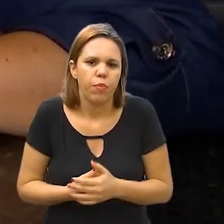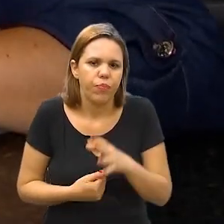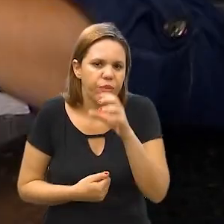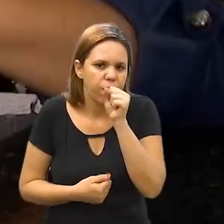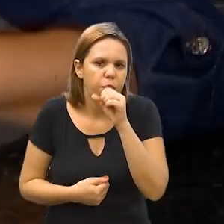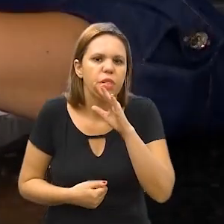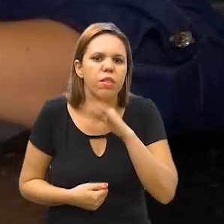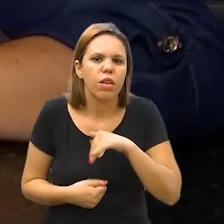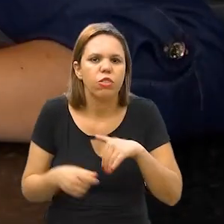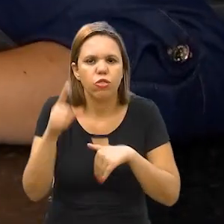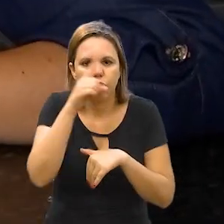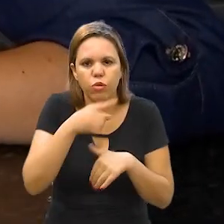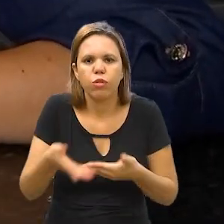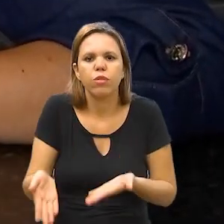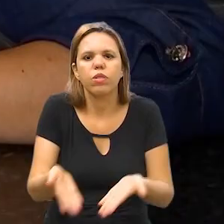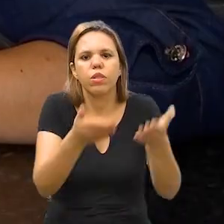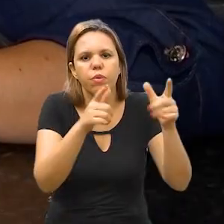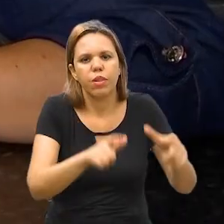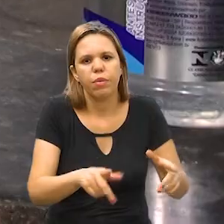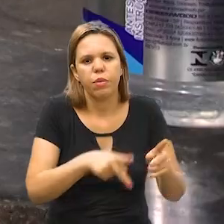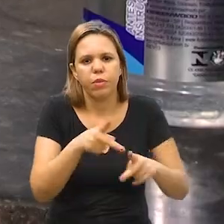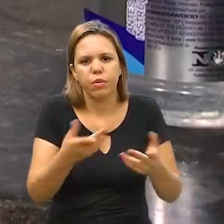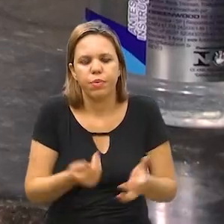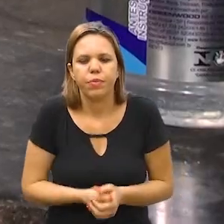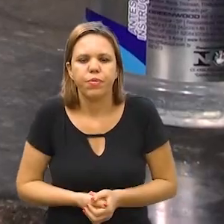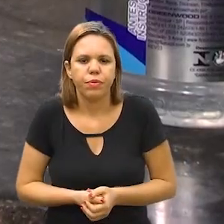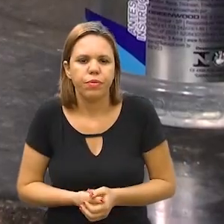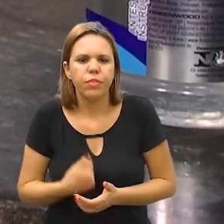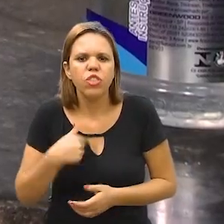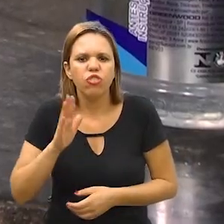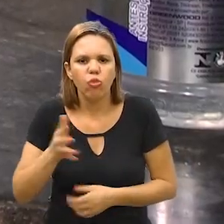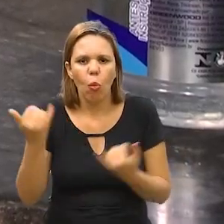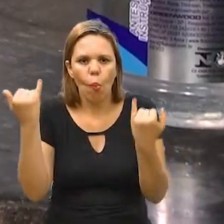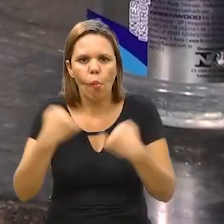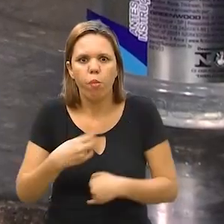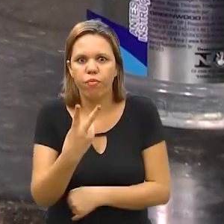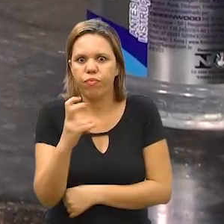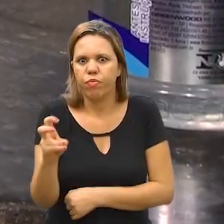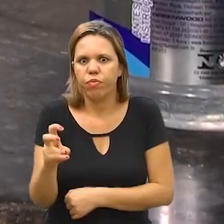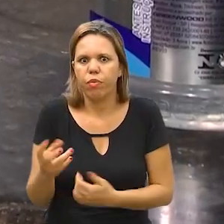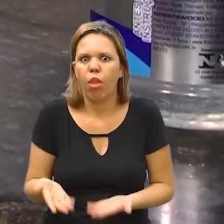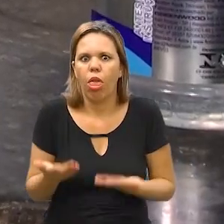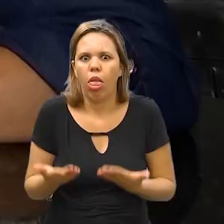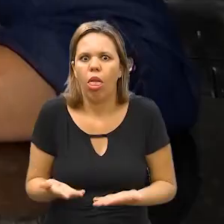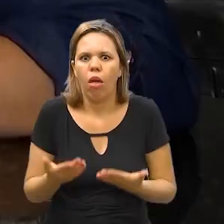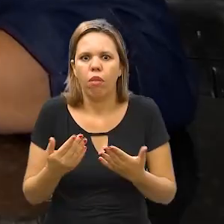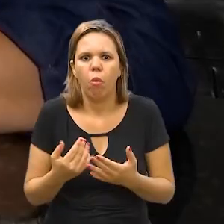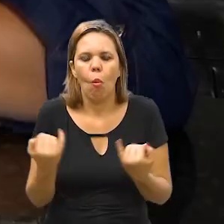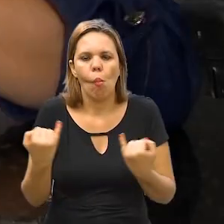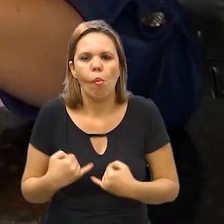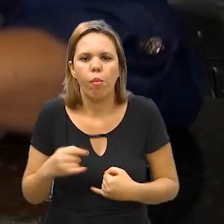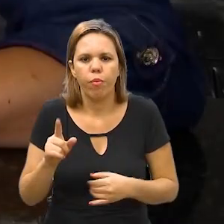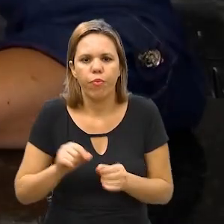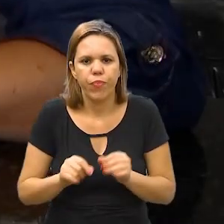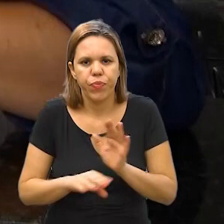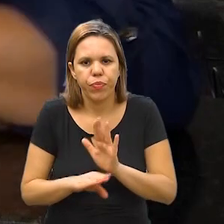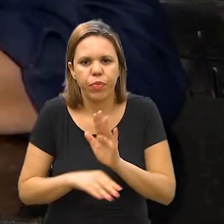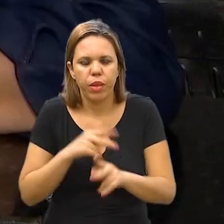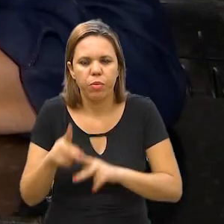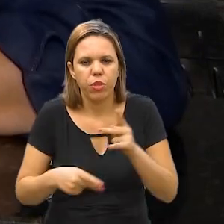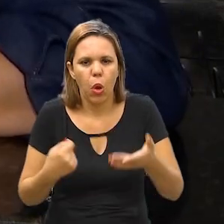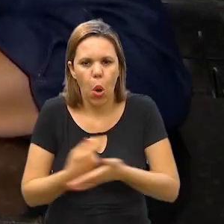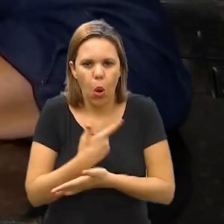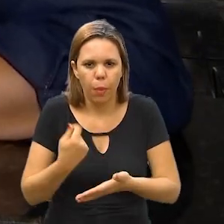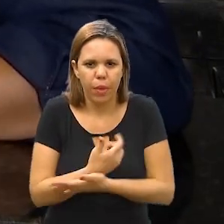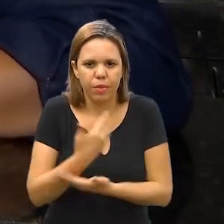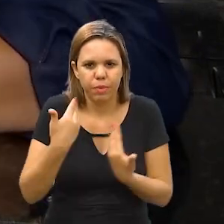sábado à tarde e domingo eu saí para entregar as marmitas. Eu já emagreci 25 quilos, então isso fez com que as pessoas comprassem